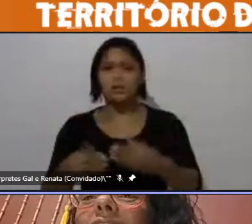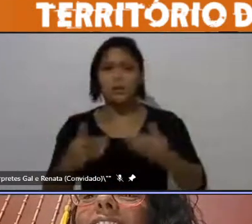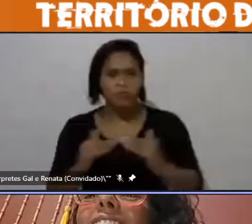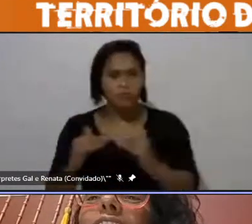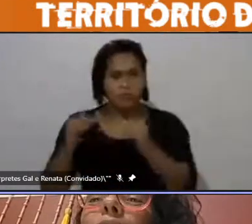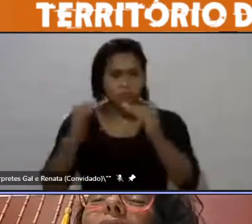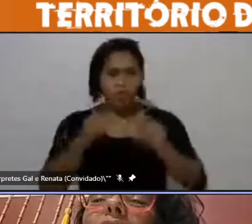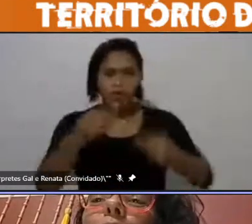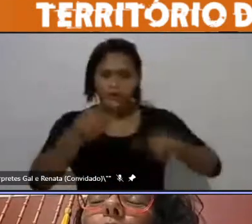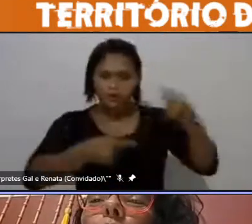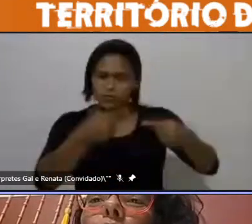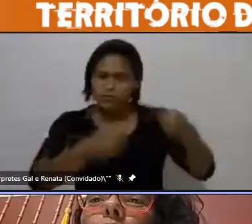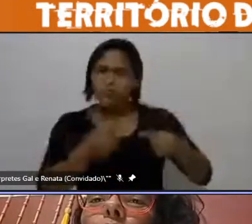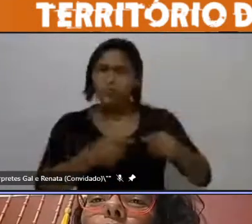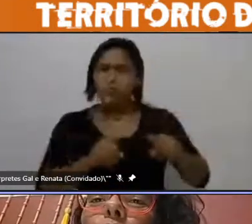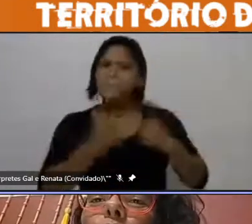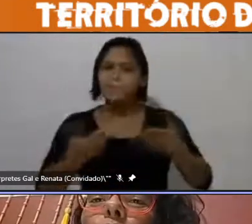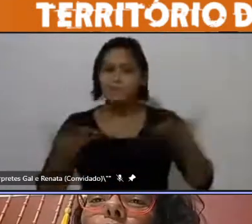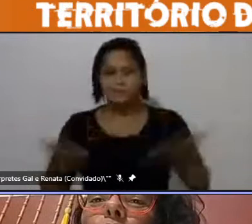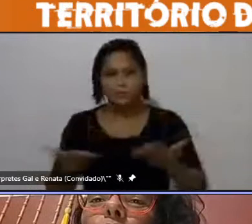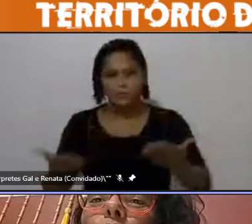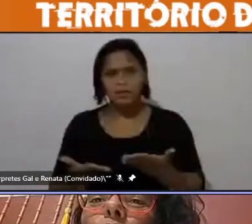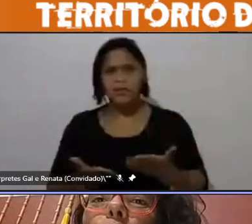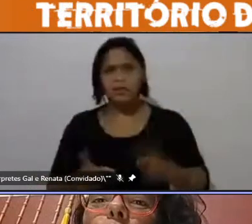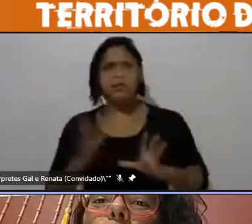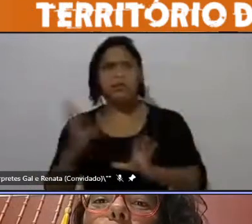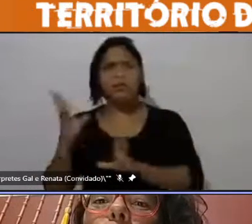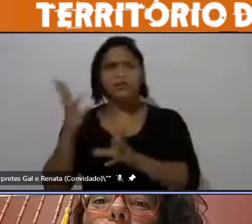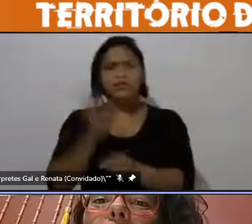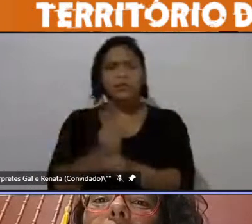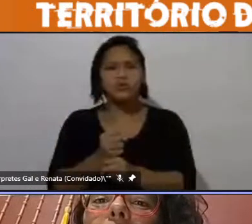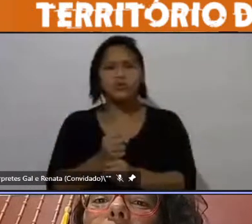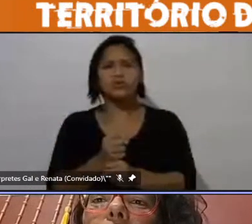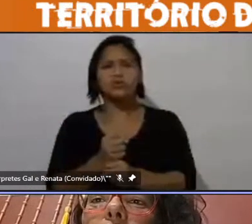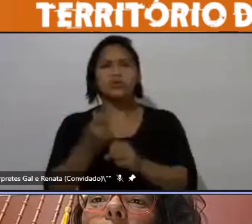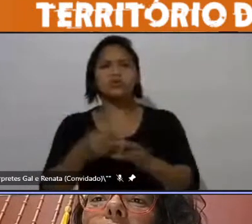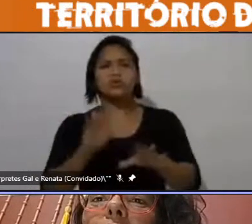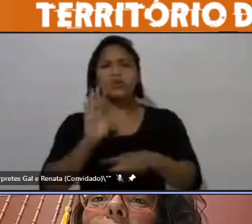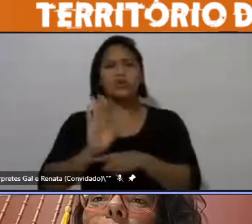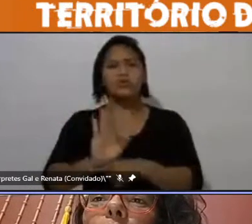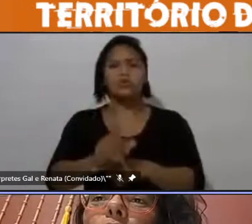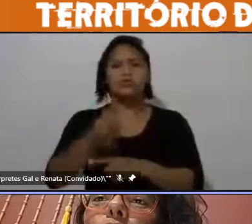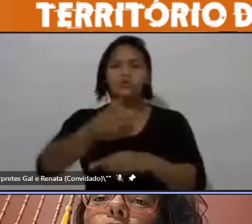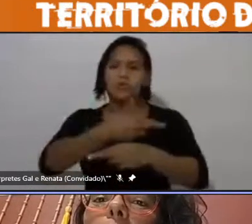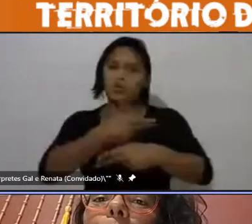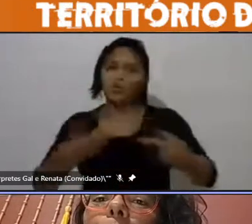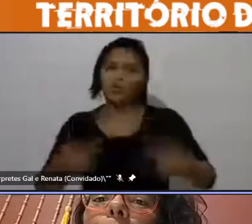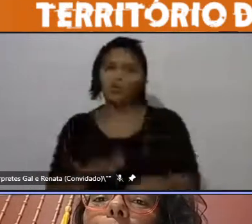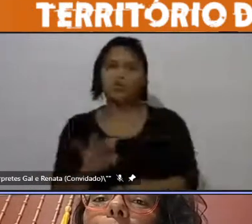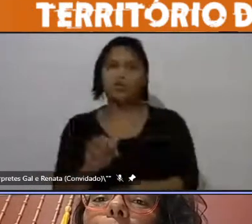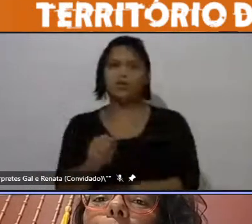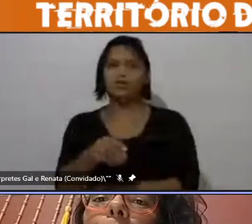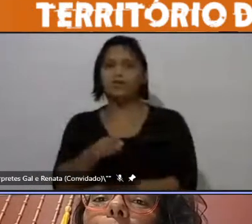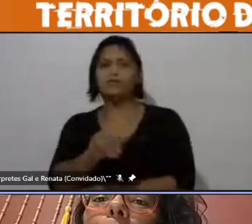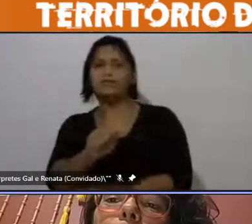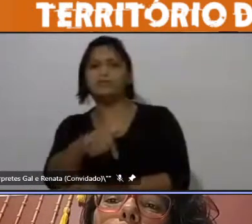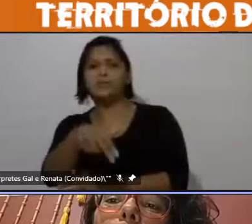bastante contigo, né, mas nesse momento não vou conseguir, acho que contribuir. Vamos ver se o que a Fabiana aí tem para nos